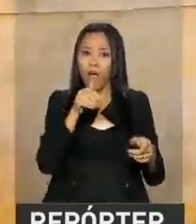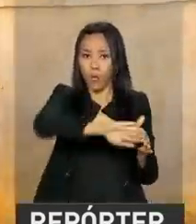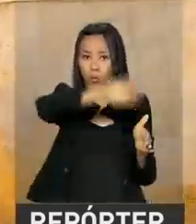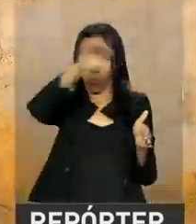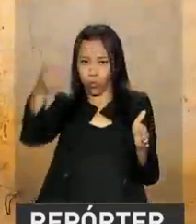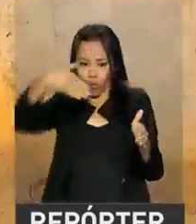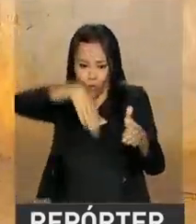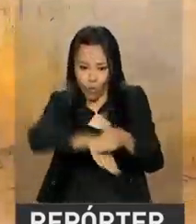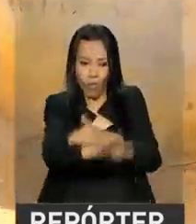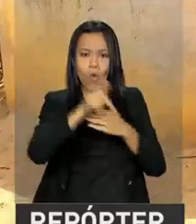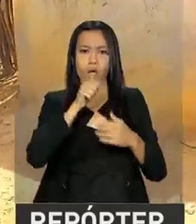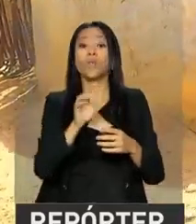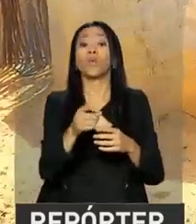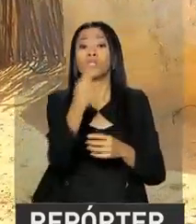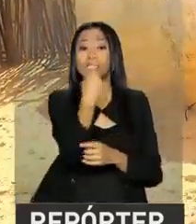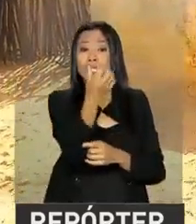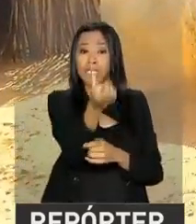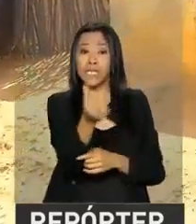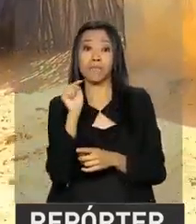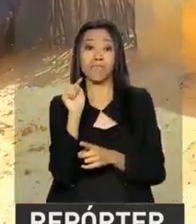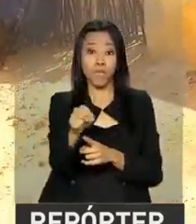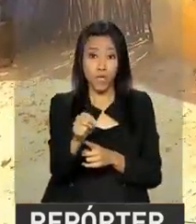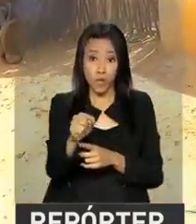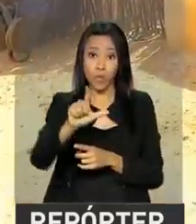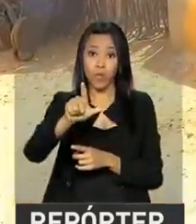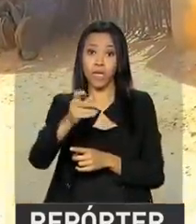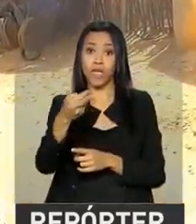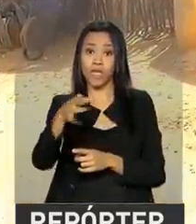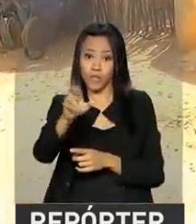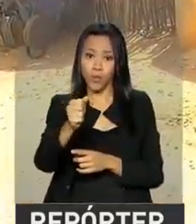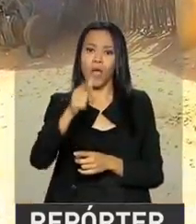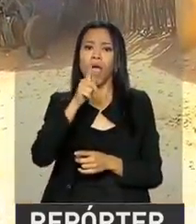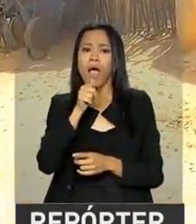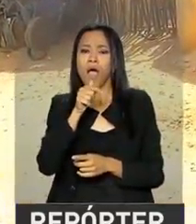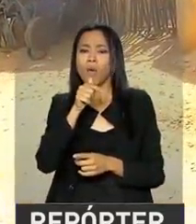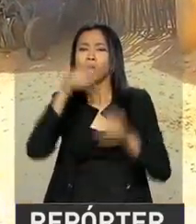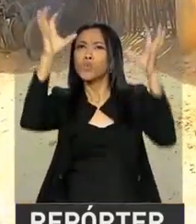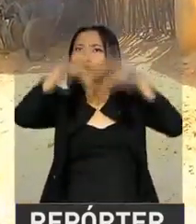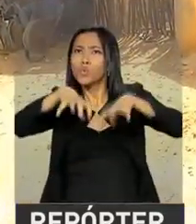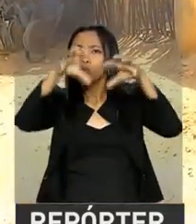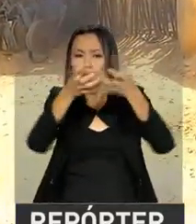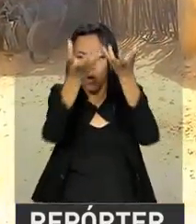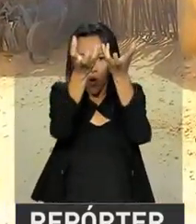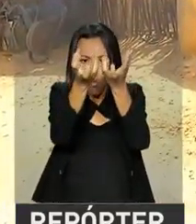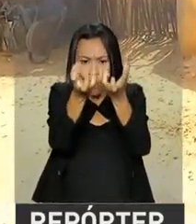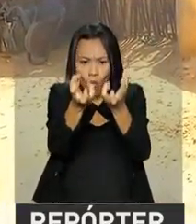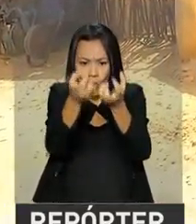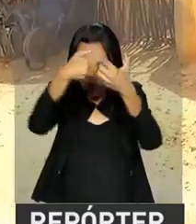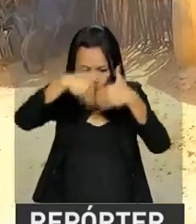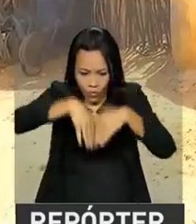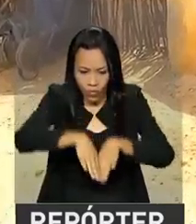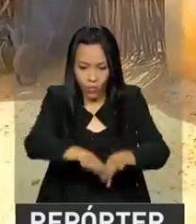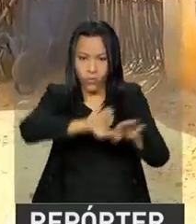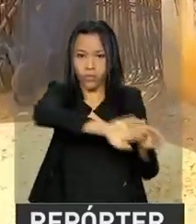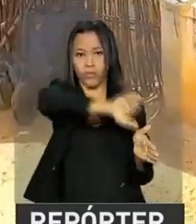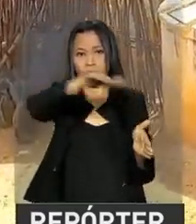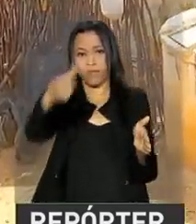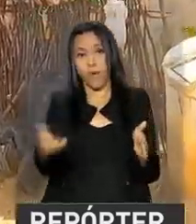com capacidade para 16 mil litros, permitem acumular a água das poucas chuvas que caem aqui na região ou que vem